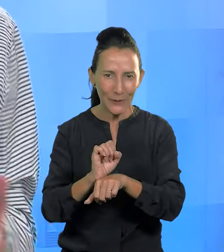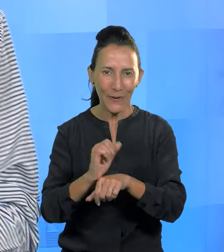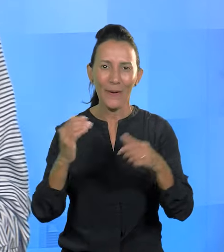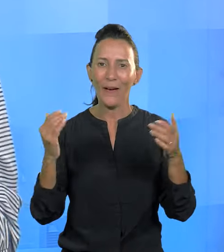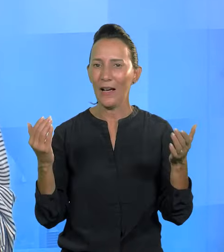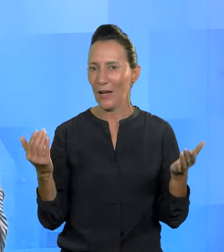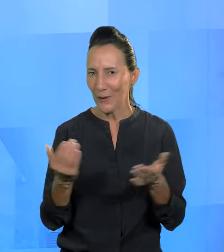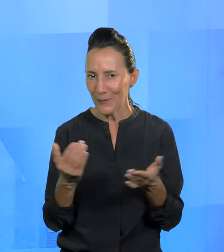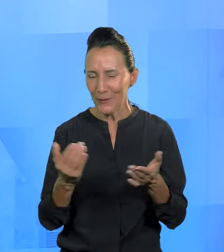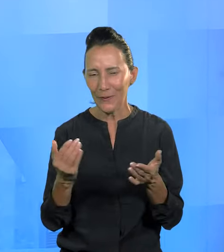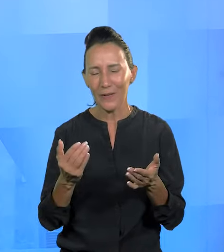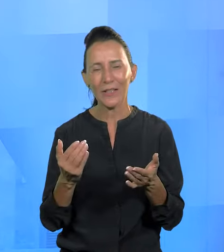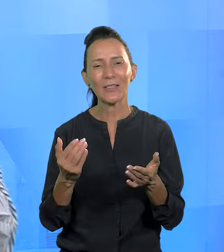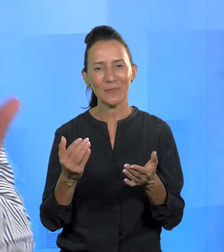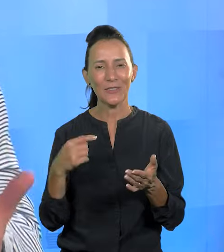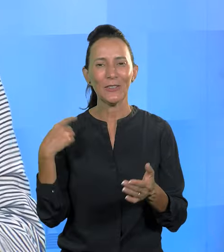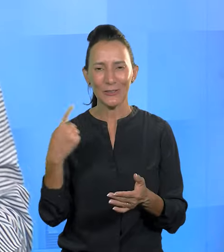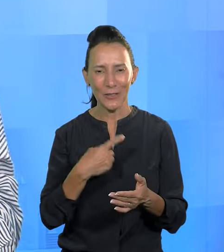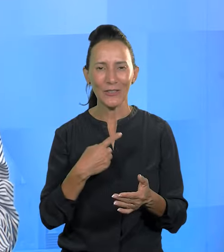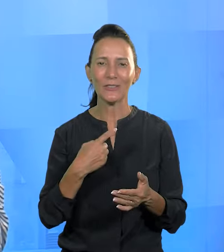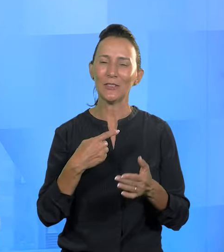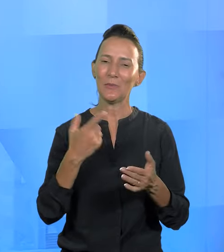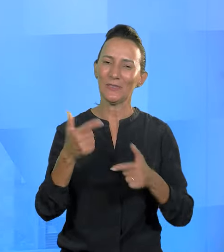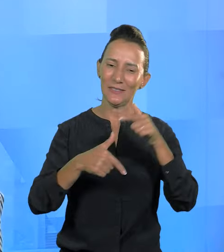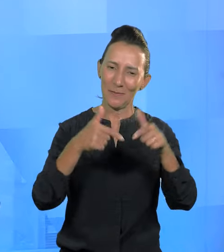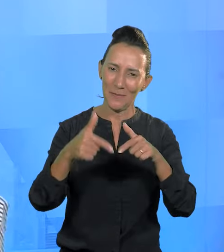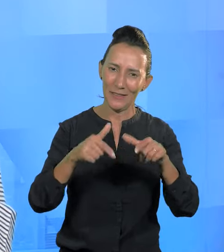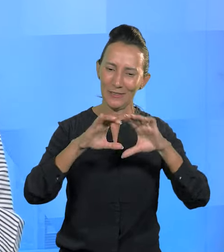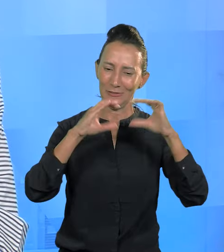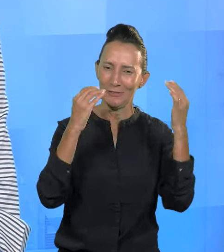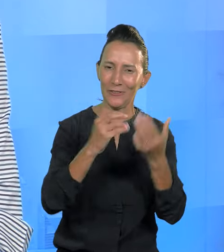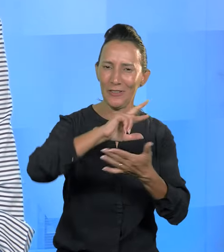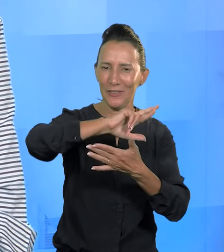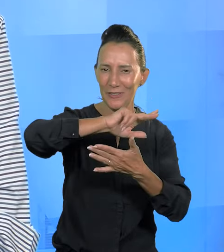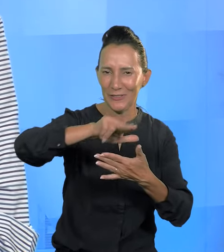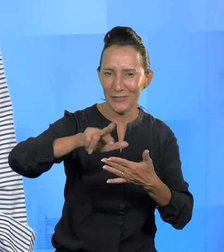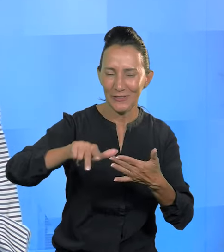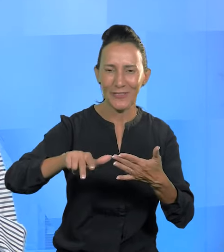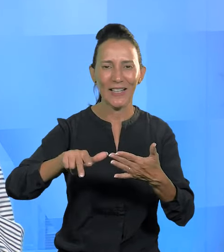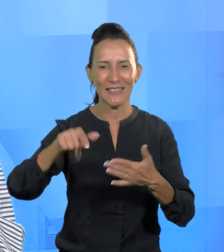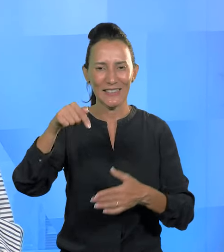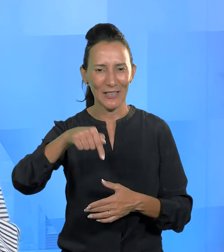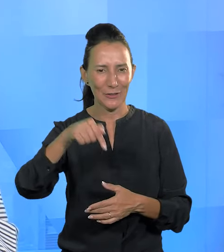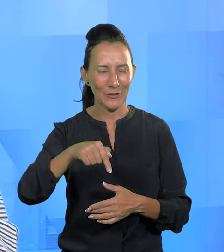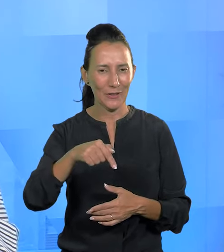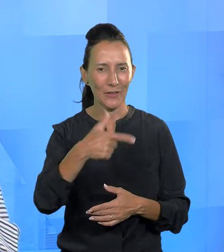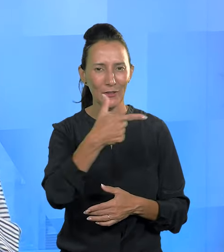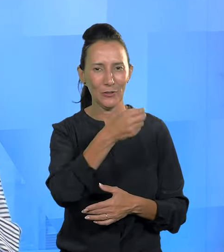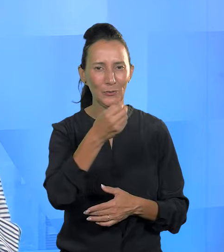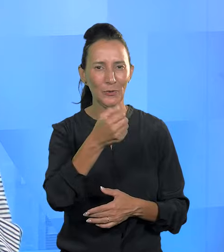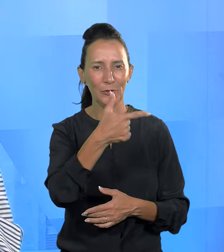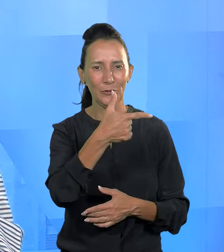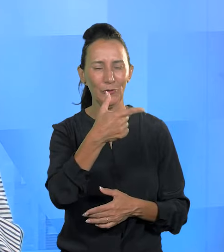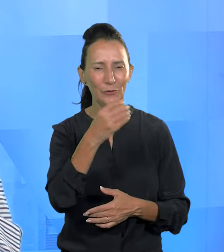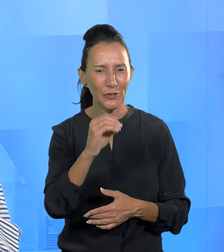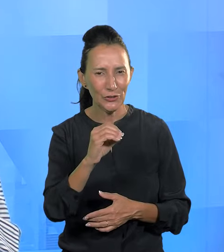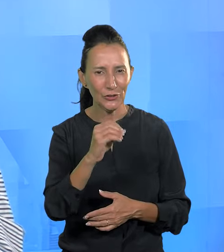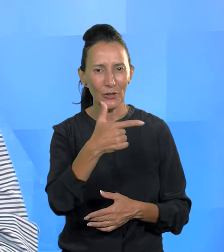terrível, atrasaram e impediram que a igreja pudesse realizá-los aí no ano de 2020,